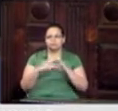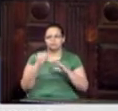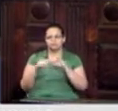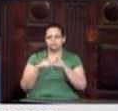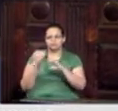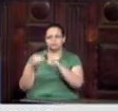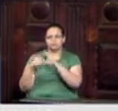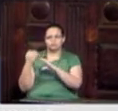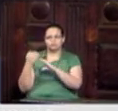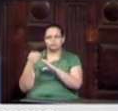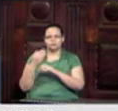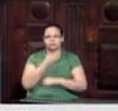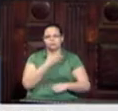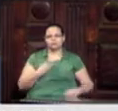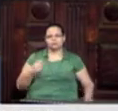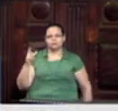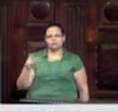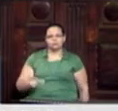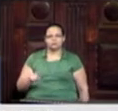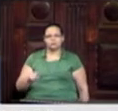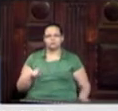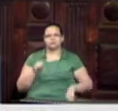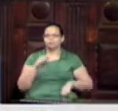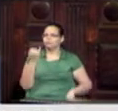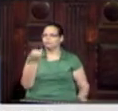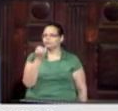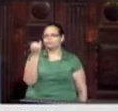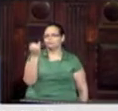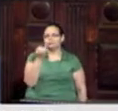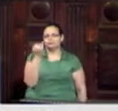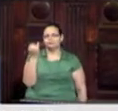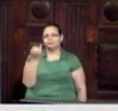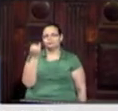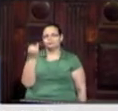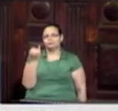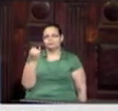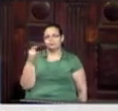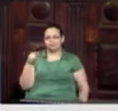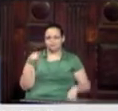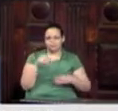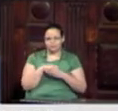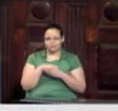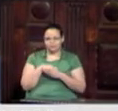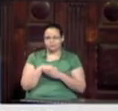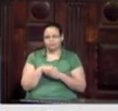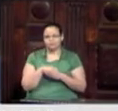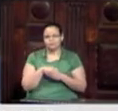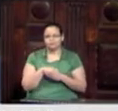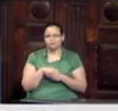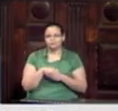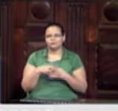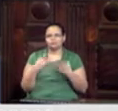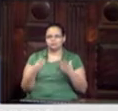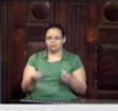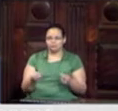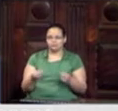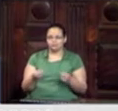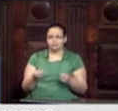recados do governo, que era muito importante ela votar a